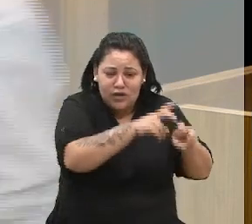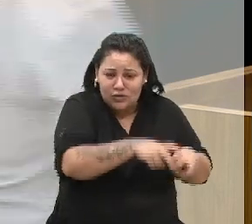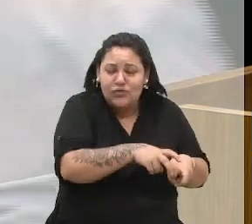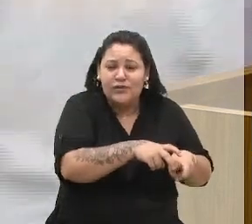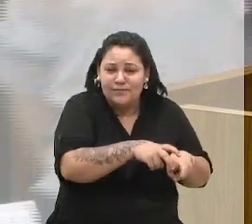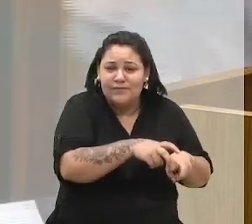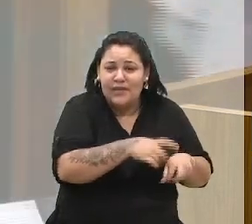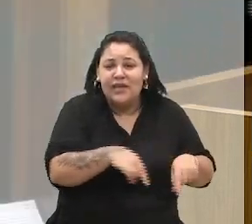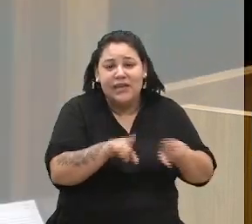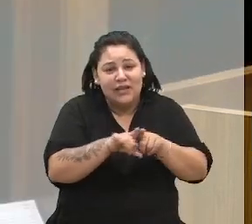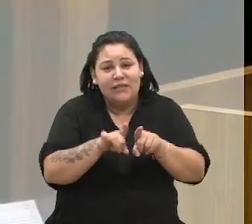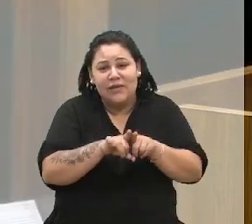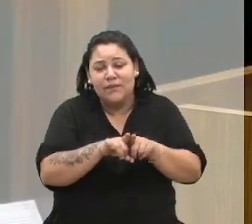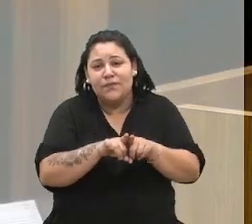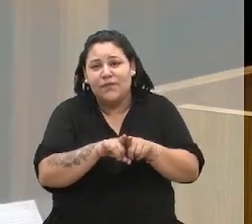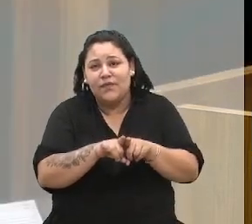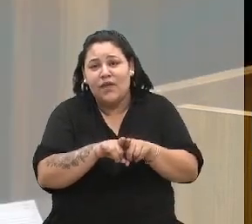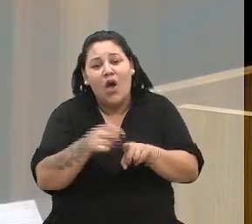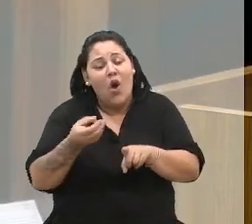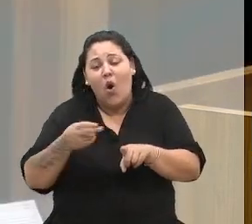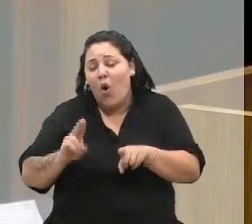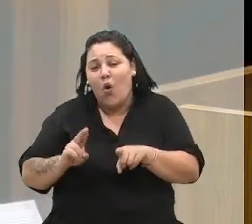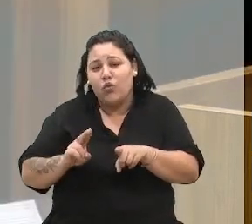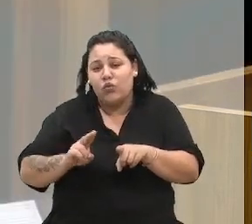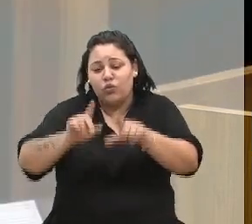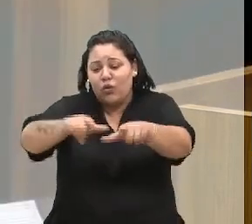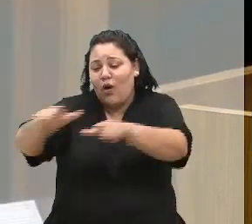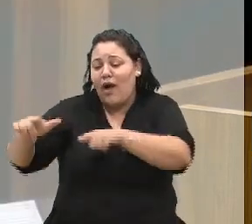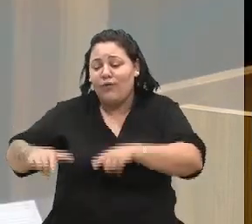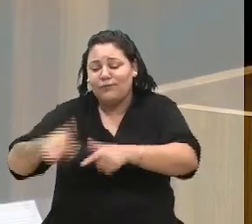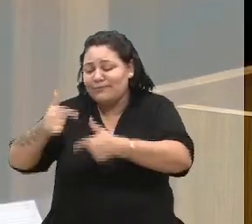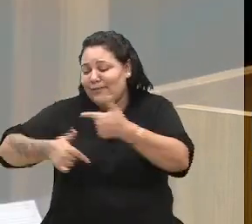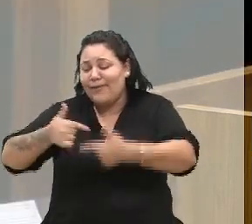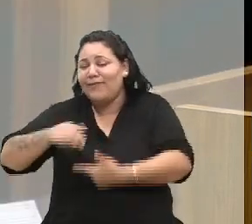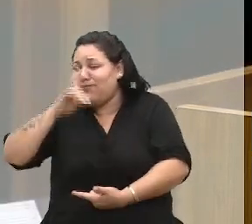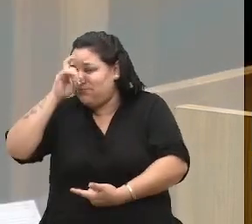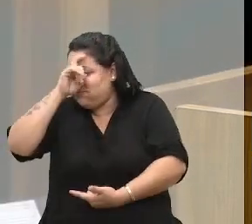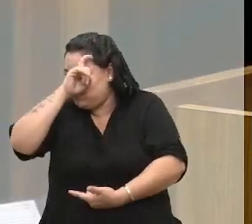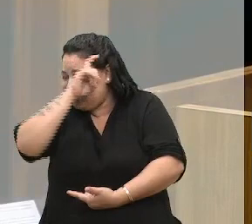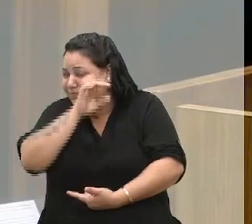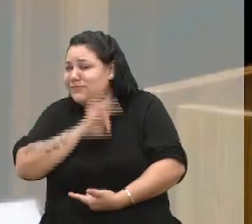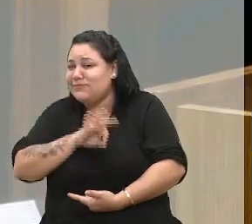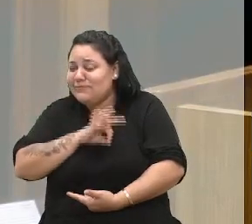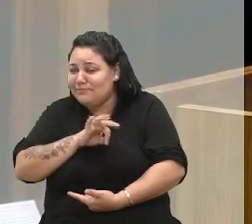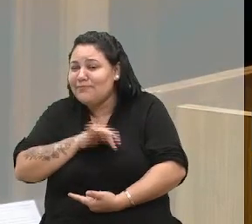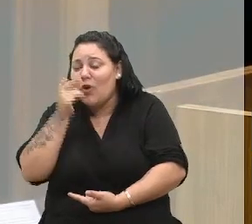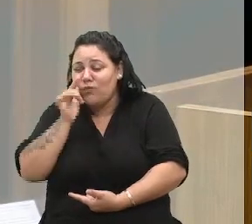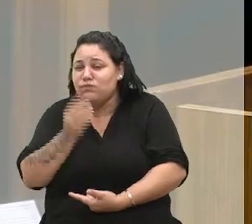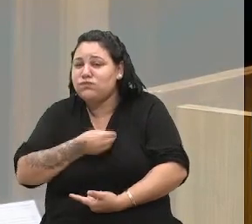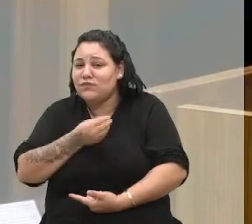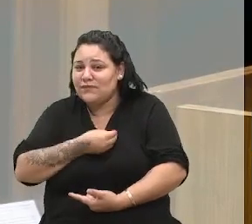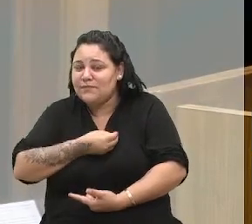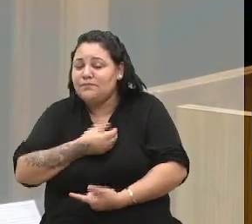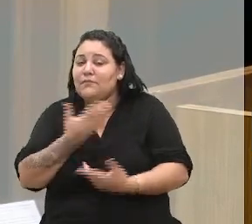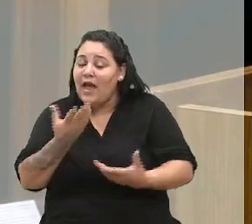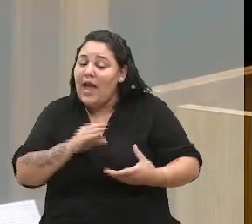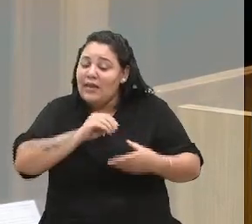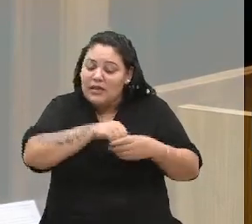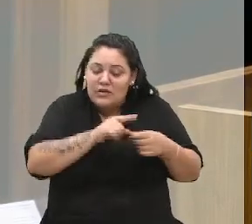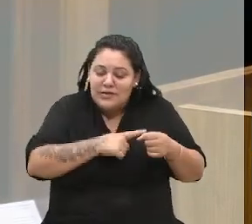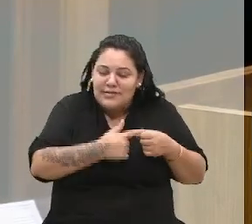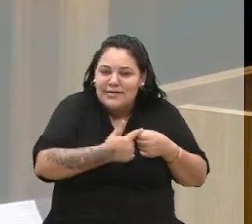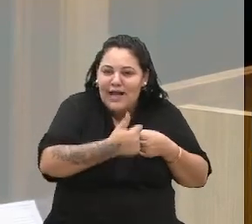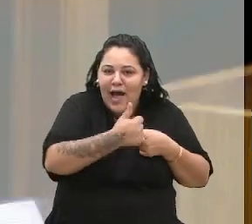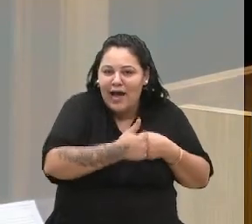possuía ou onde simplesmente trabalhava. Quando nas cidades e para onde